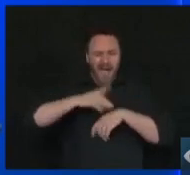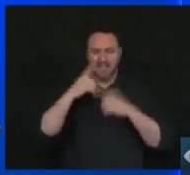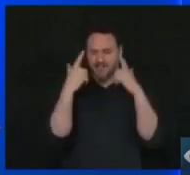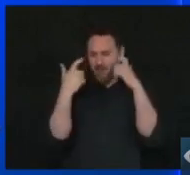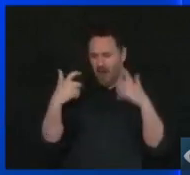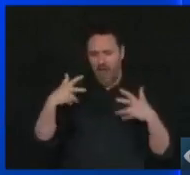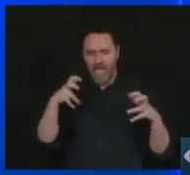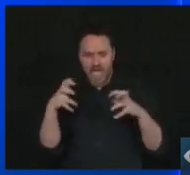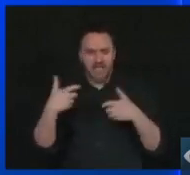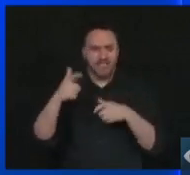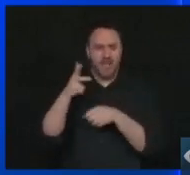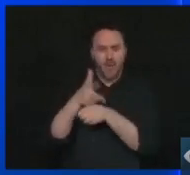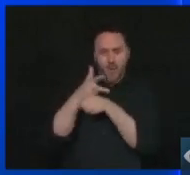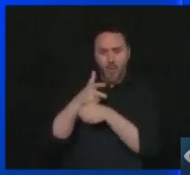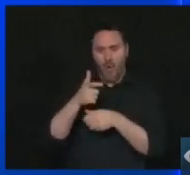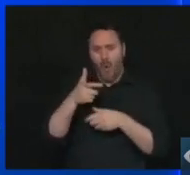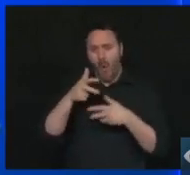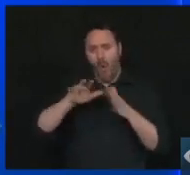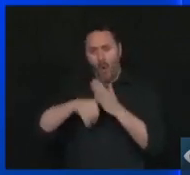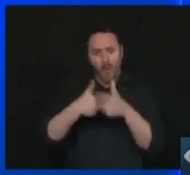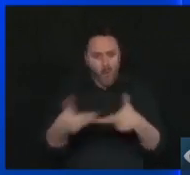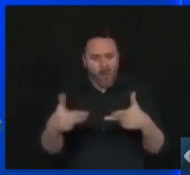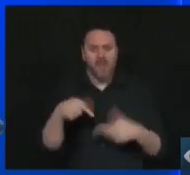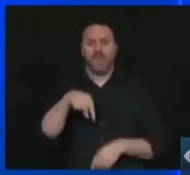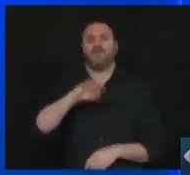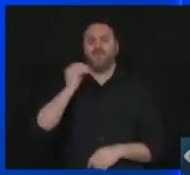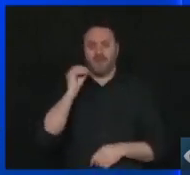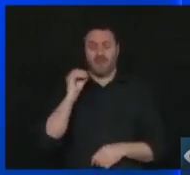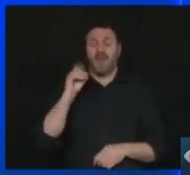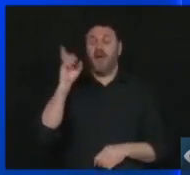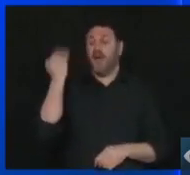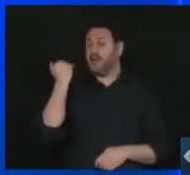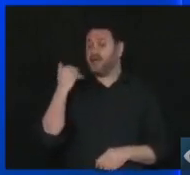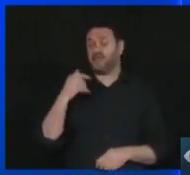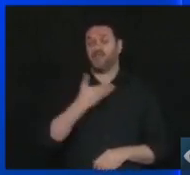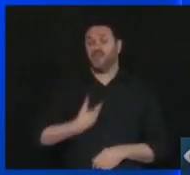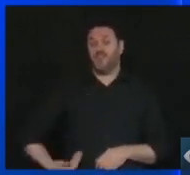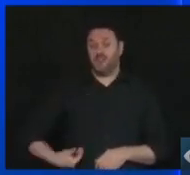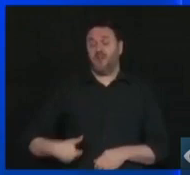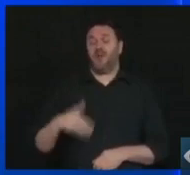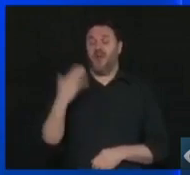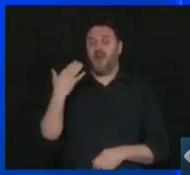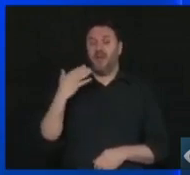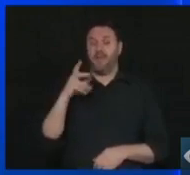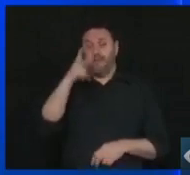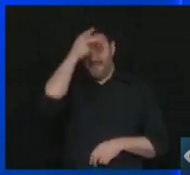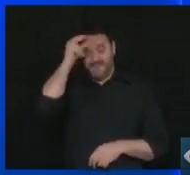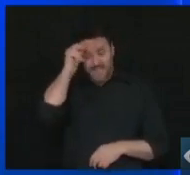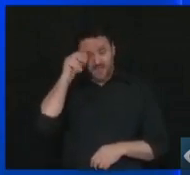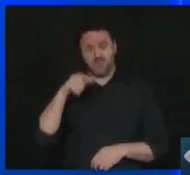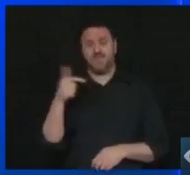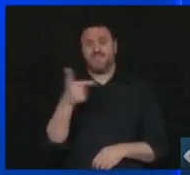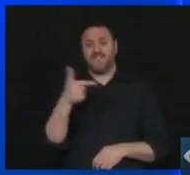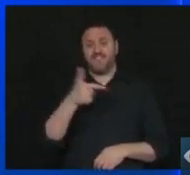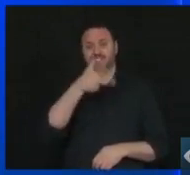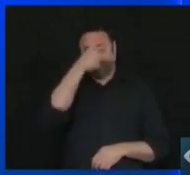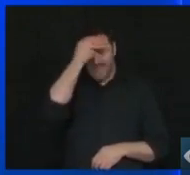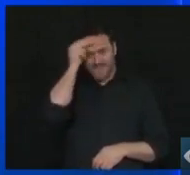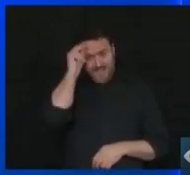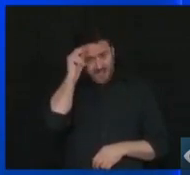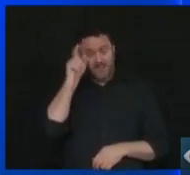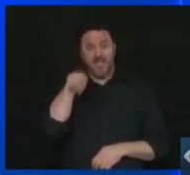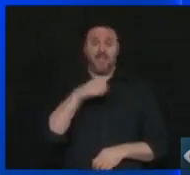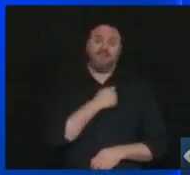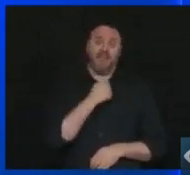sabemos quem governava Porto Alegre naquela ocasião o candidato Sebastião era vice-prefeito ou seja um dos responsáveis